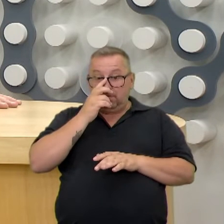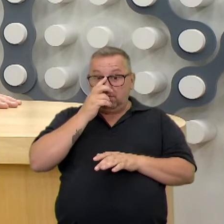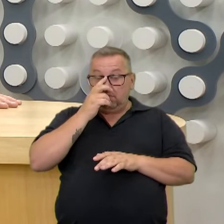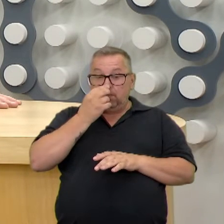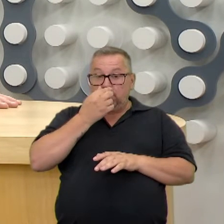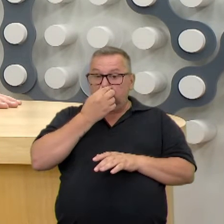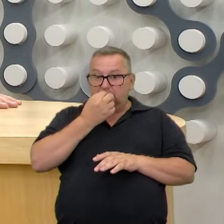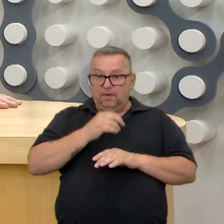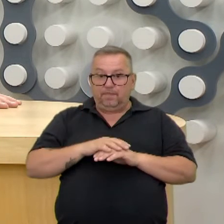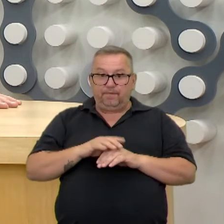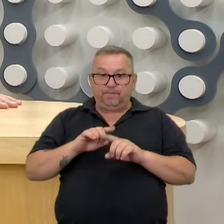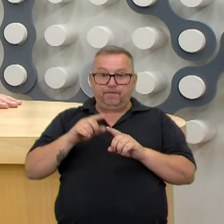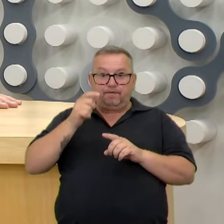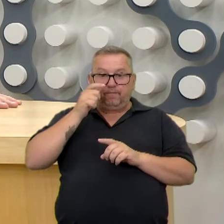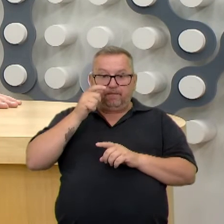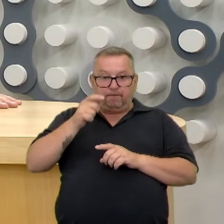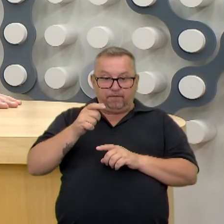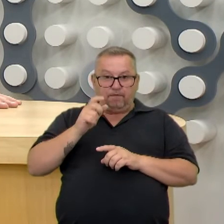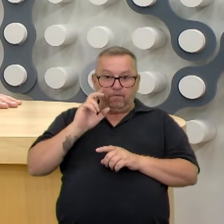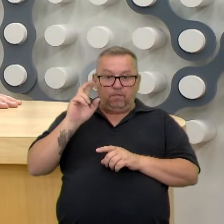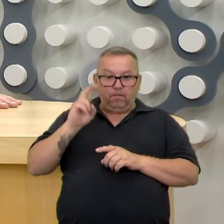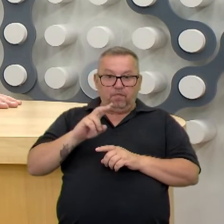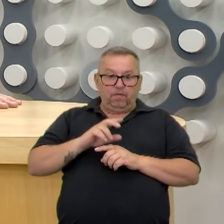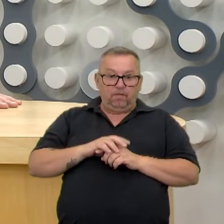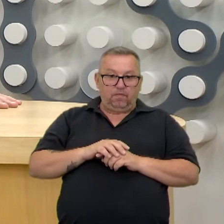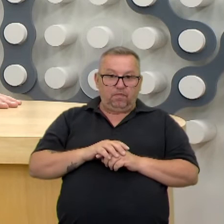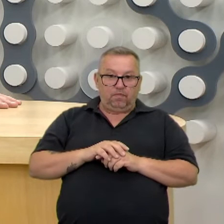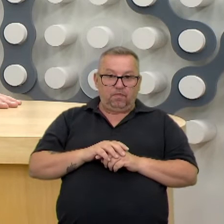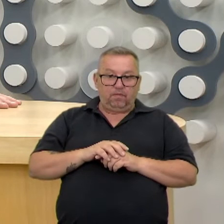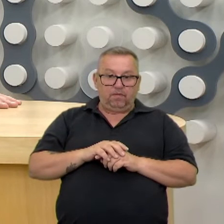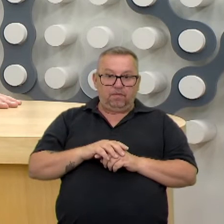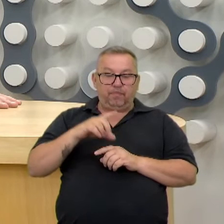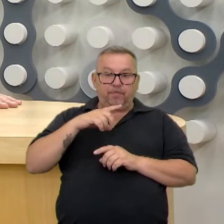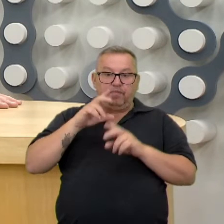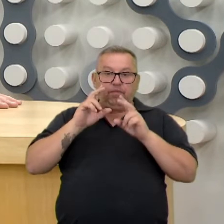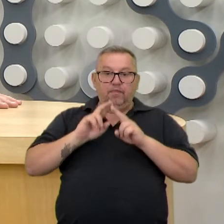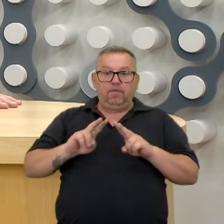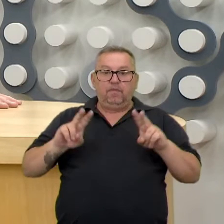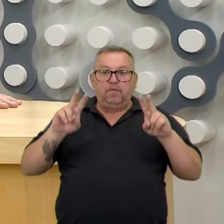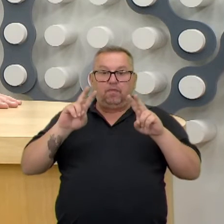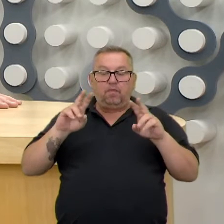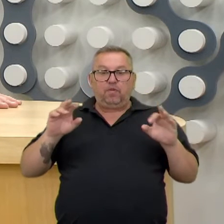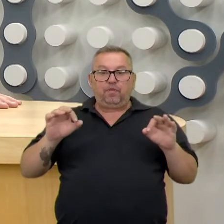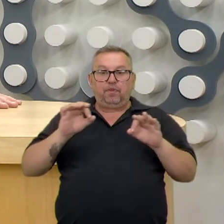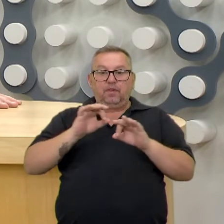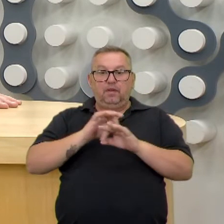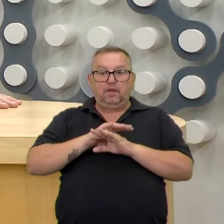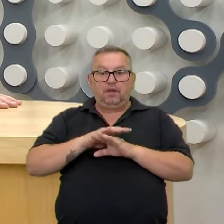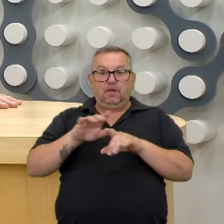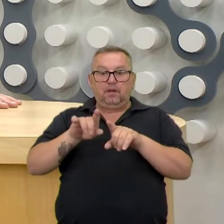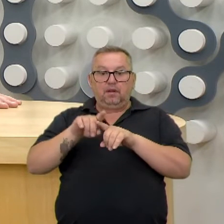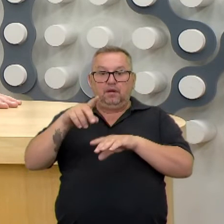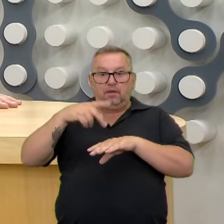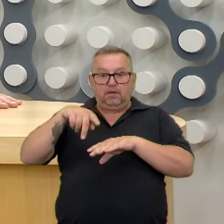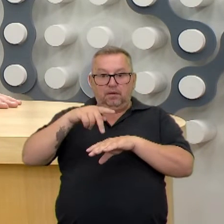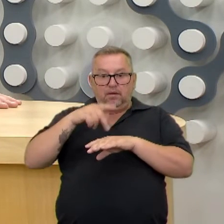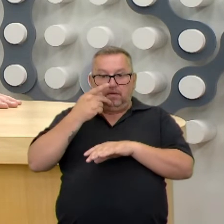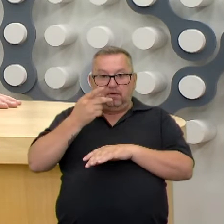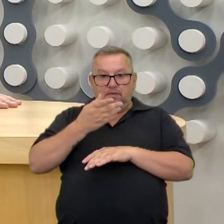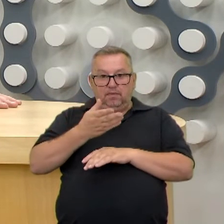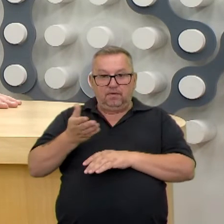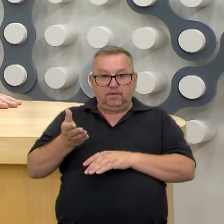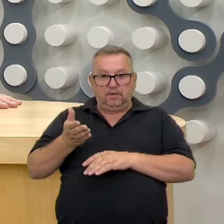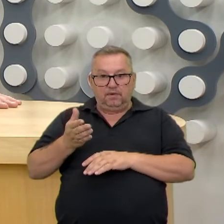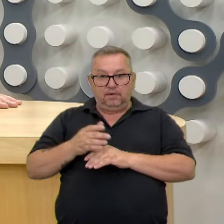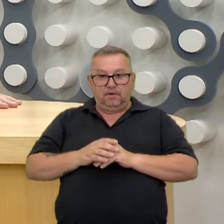é interessante do IBGE, que eu até vou falar para vocês aqui, ele oferece aí uma visão completa e atual do país, como eu falei para vocês, né? Então